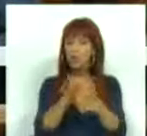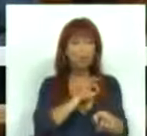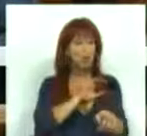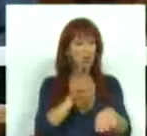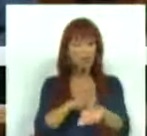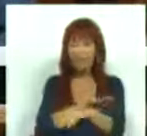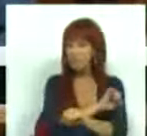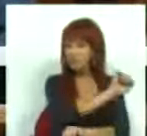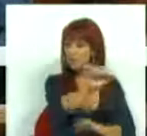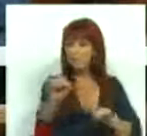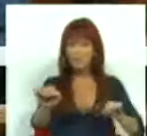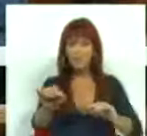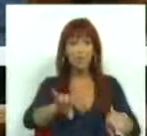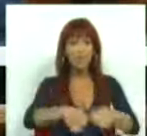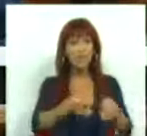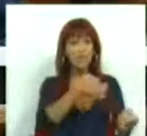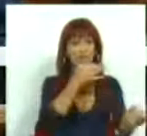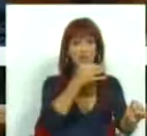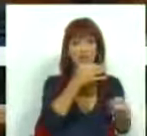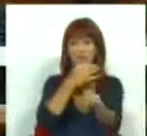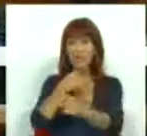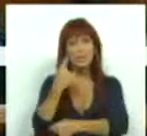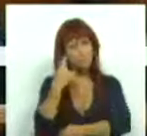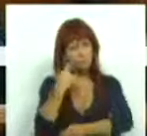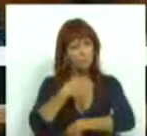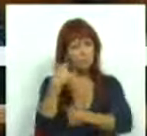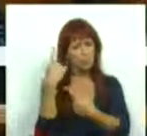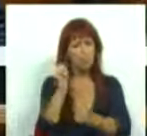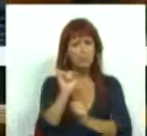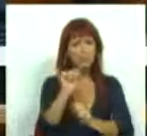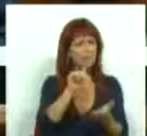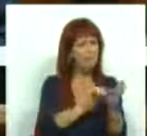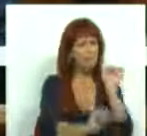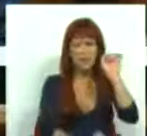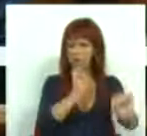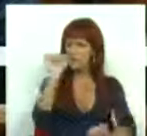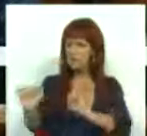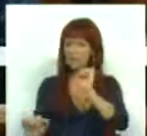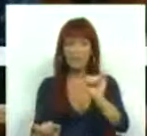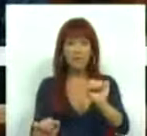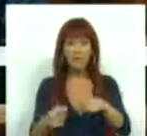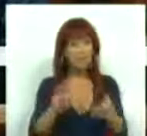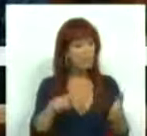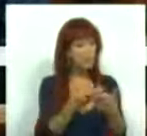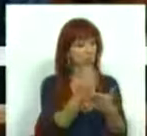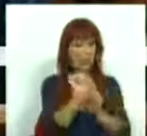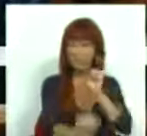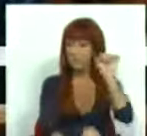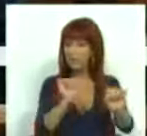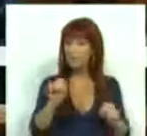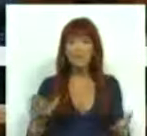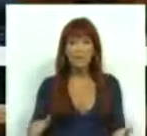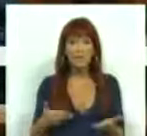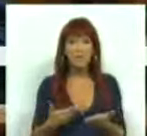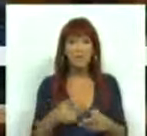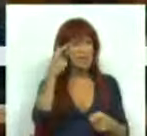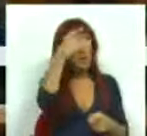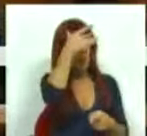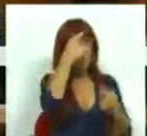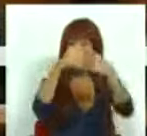membros. Os partidos falaram e exprimiram as suas posições e as suas propostas, com